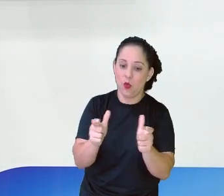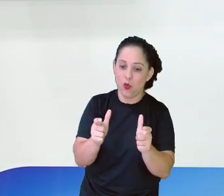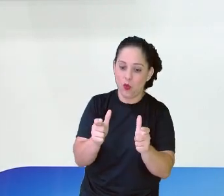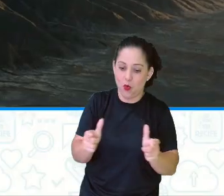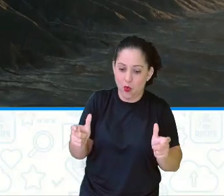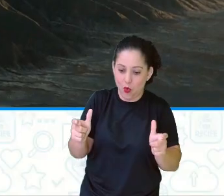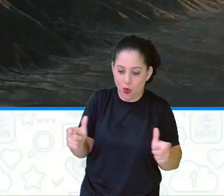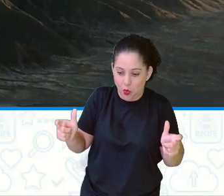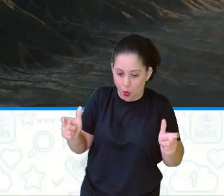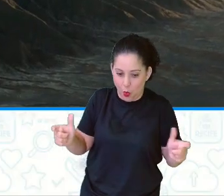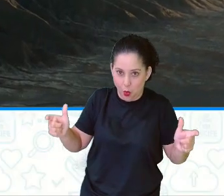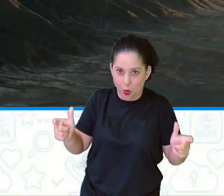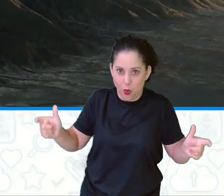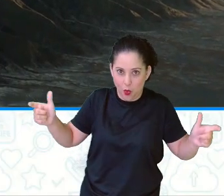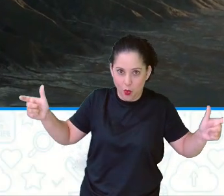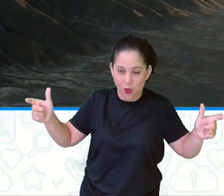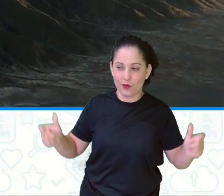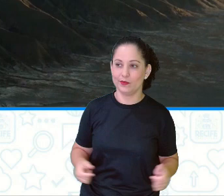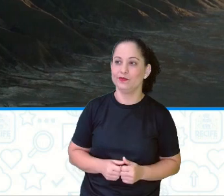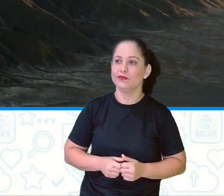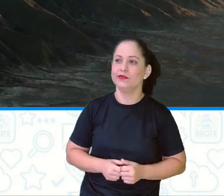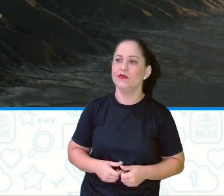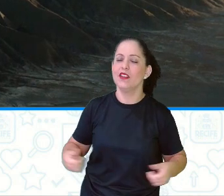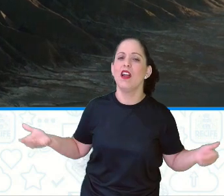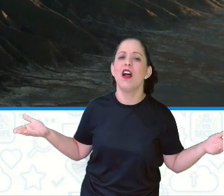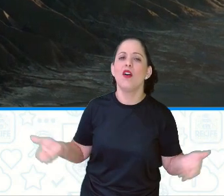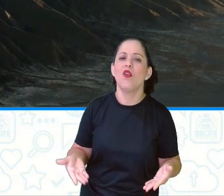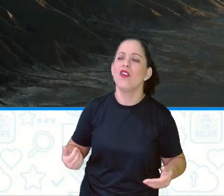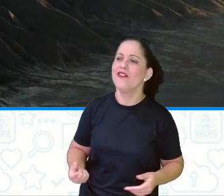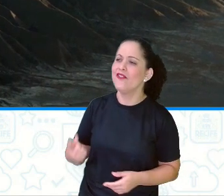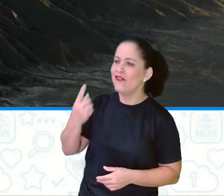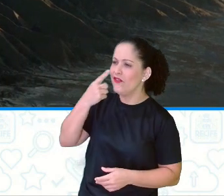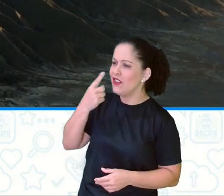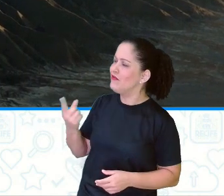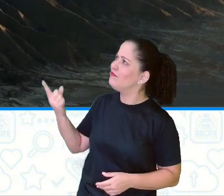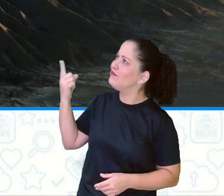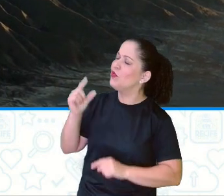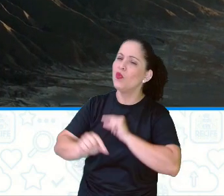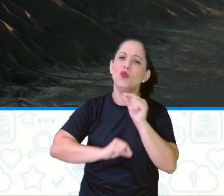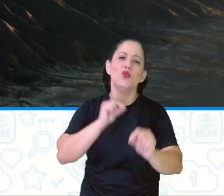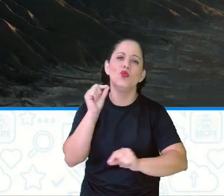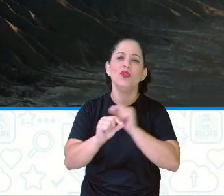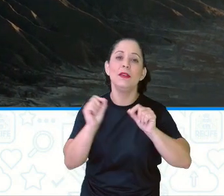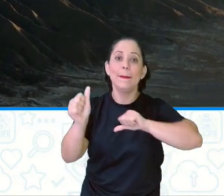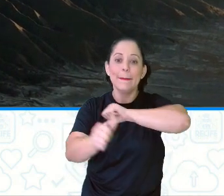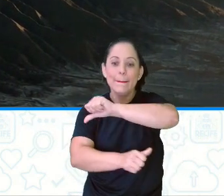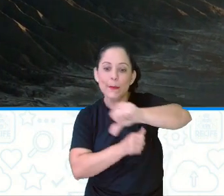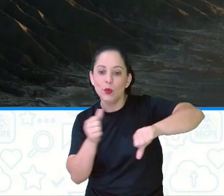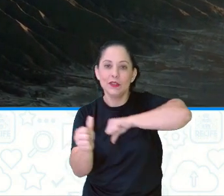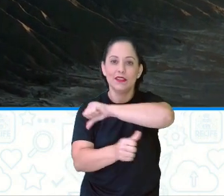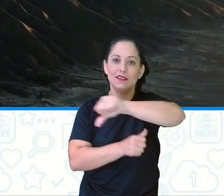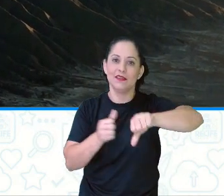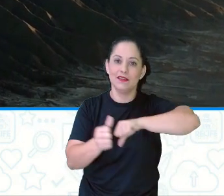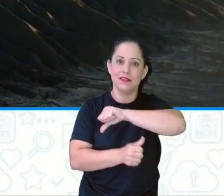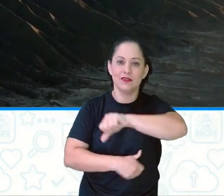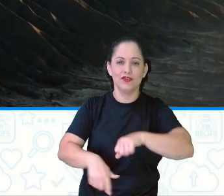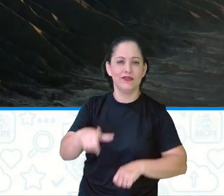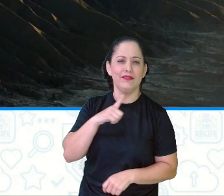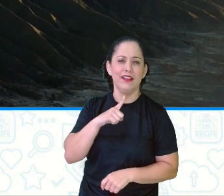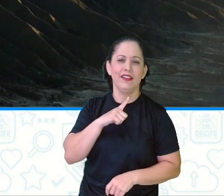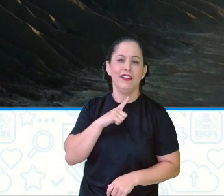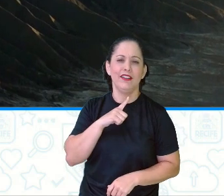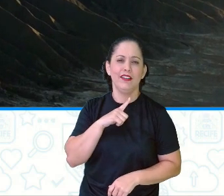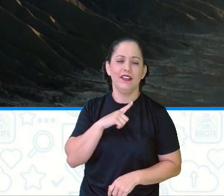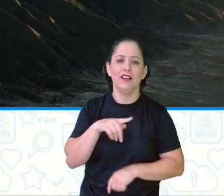só, por que a gente fala dessas mudanças? Por que a gente fala dessa paisagem? O que isso tem a